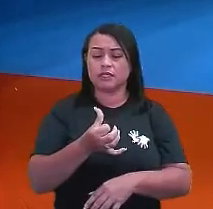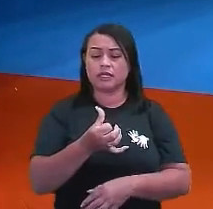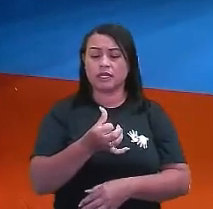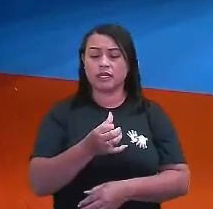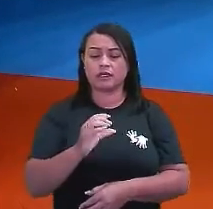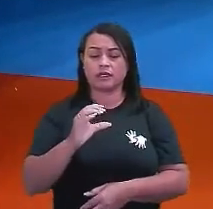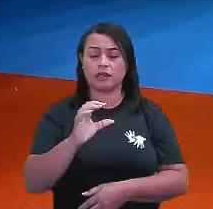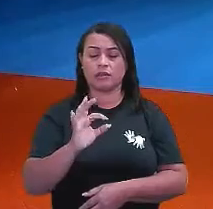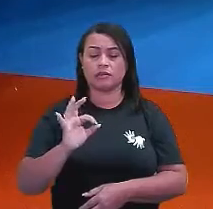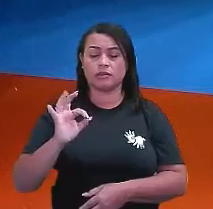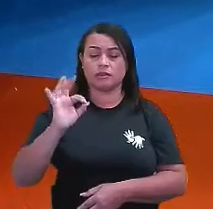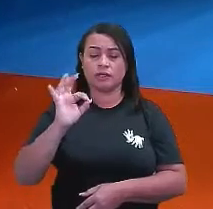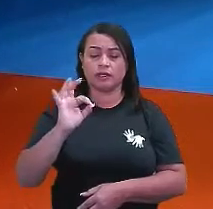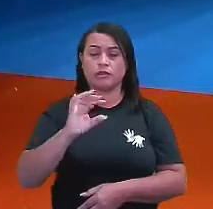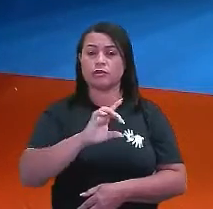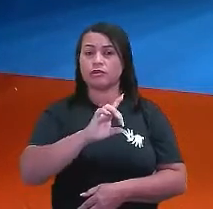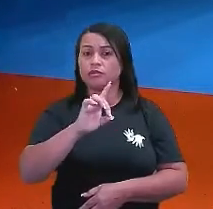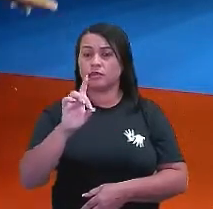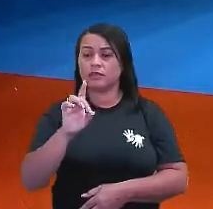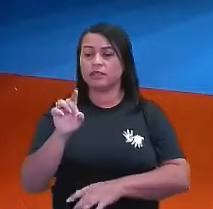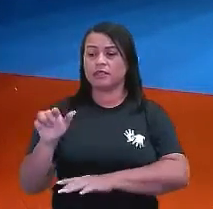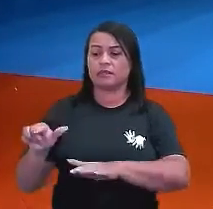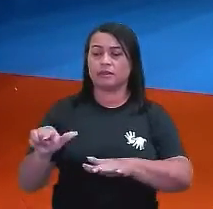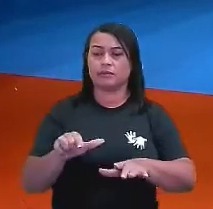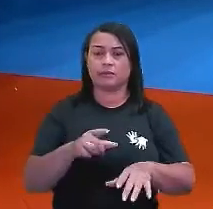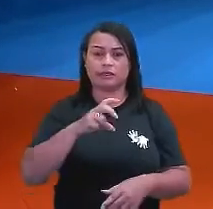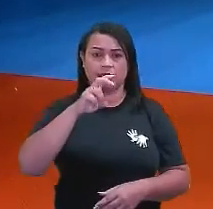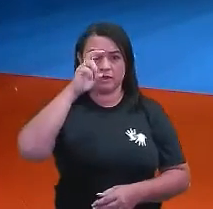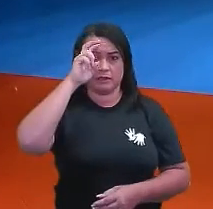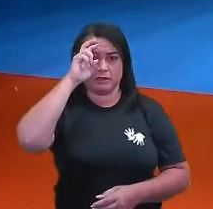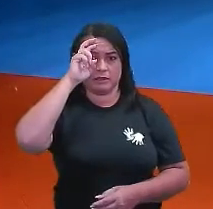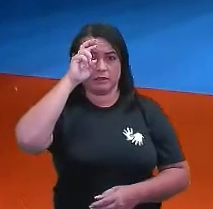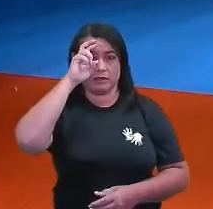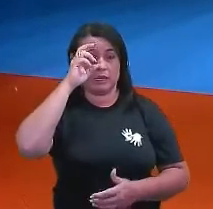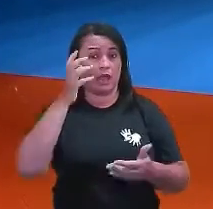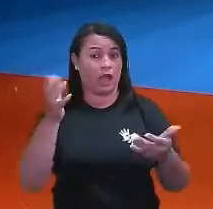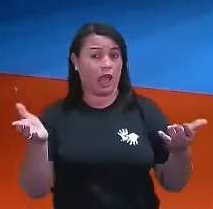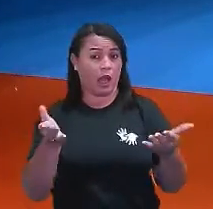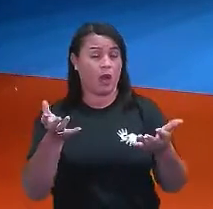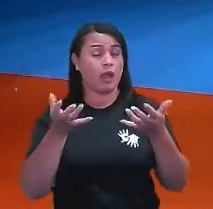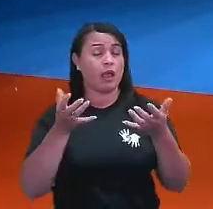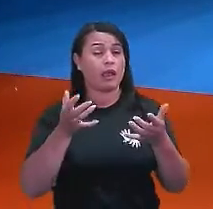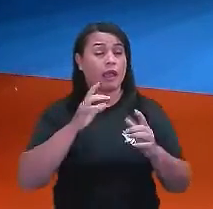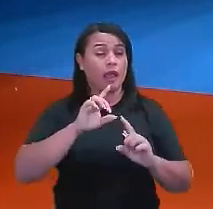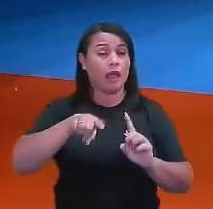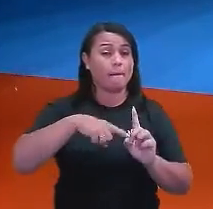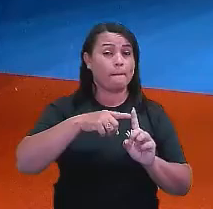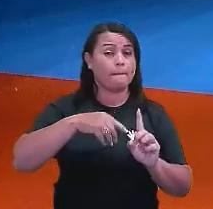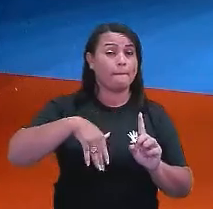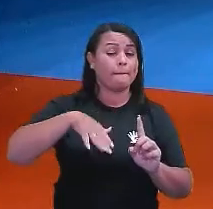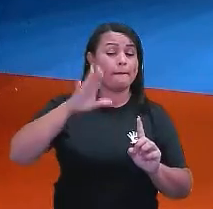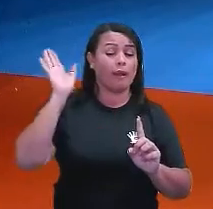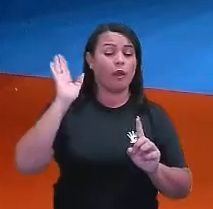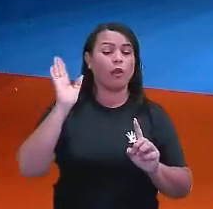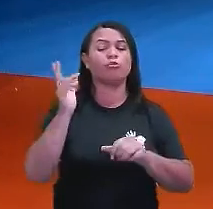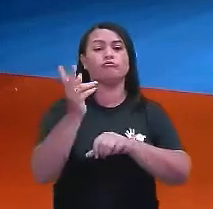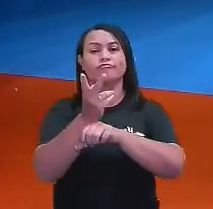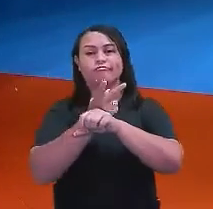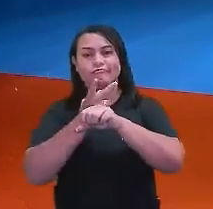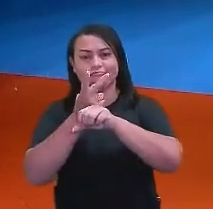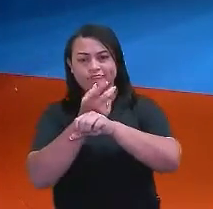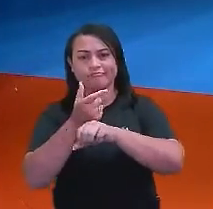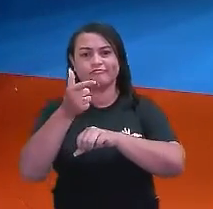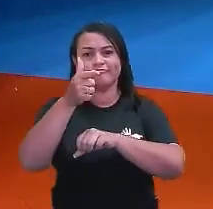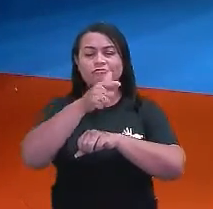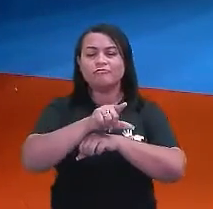Celsius. E no dia da semana foi a quinta-feira. Agora, ele quer a maior. Se ele quer a maior, eu já procuro